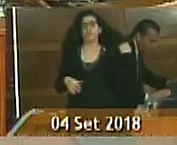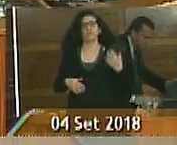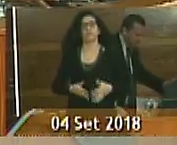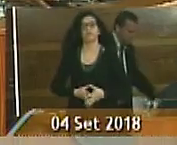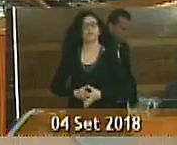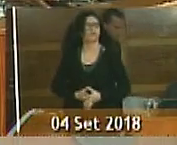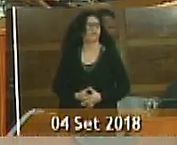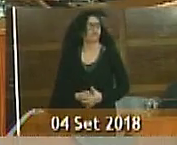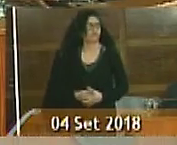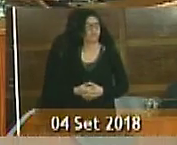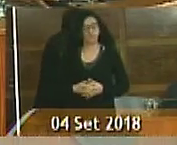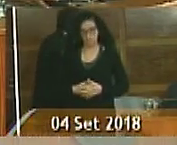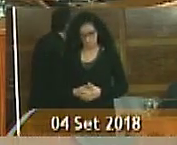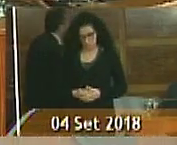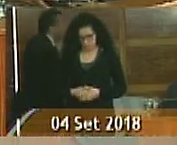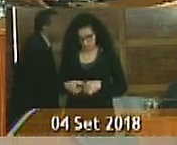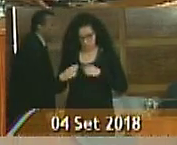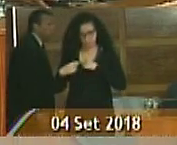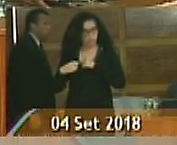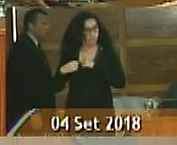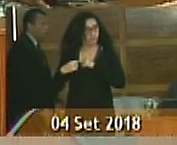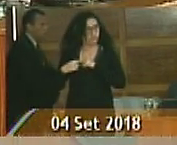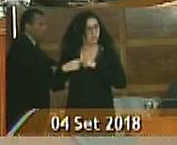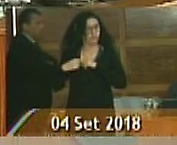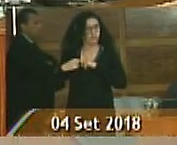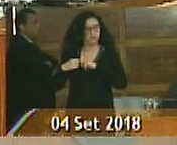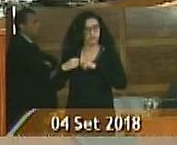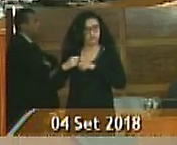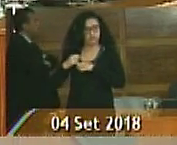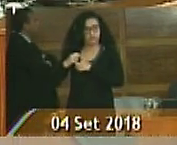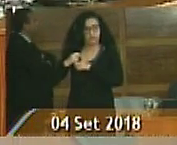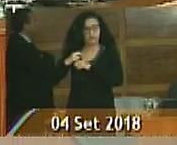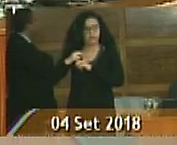9 oradores, votação aberta.